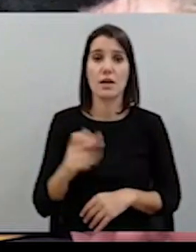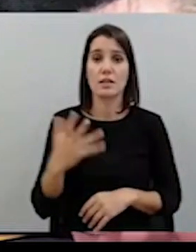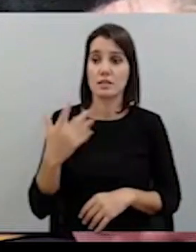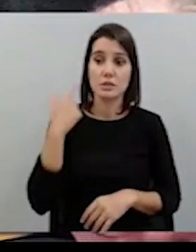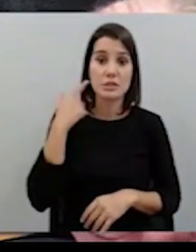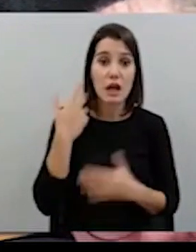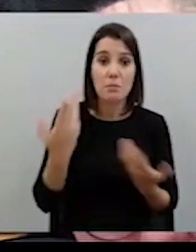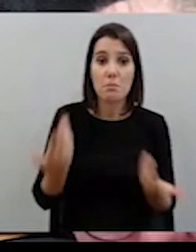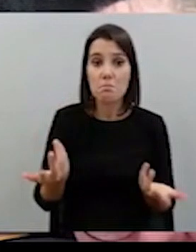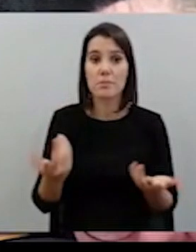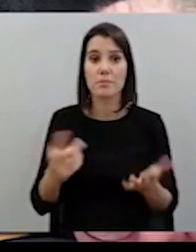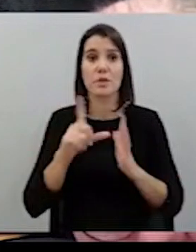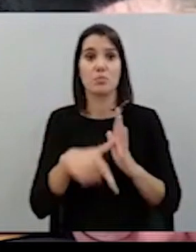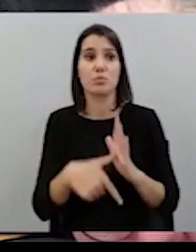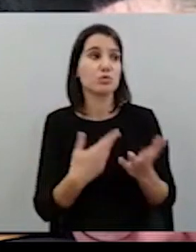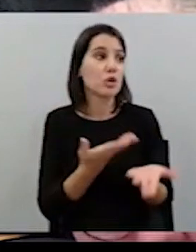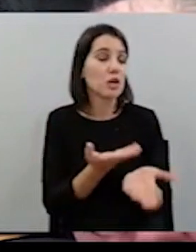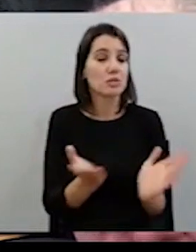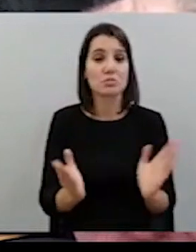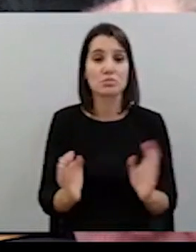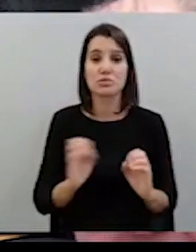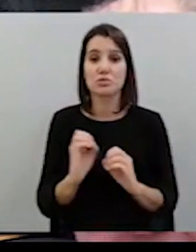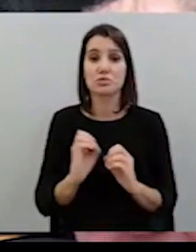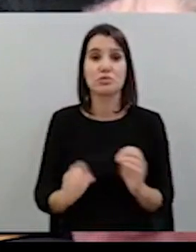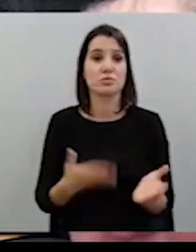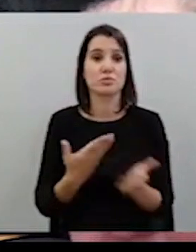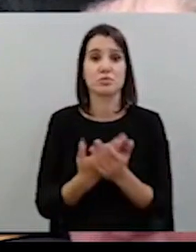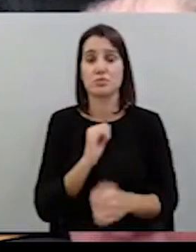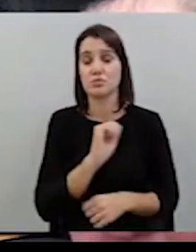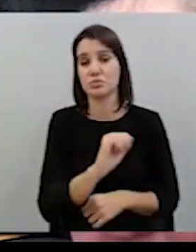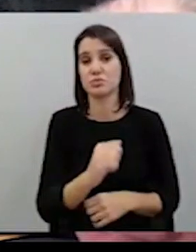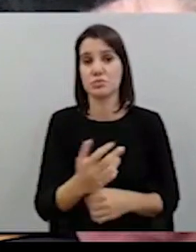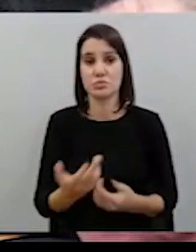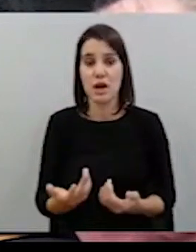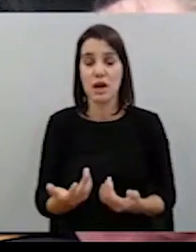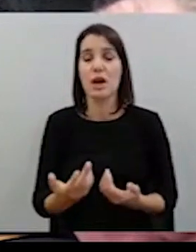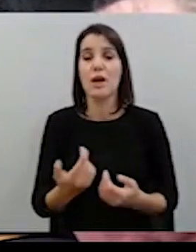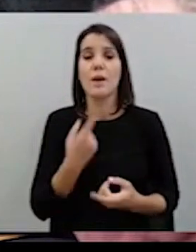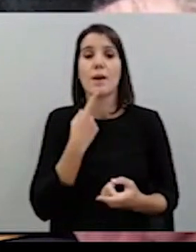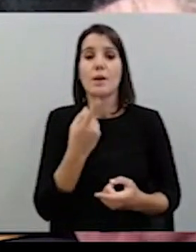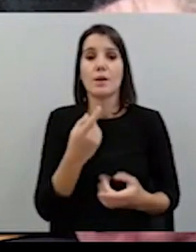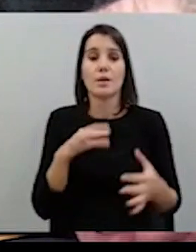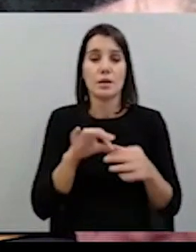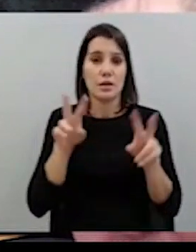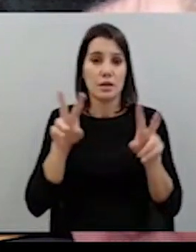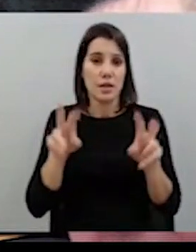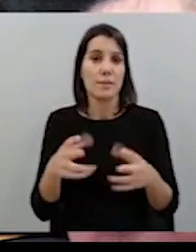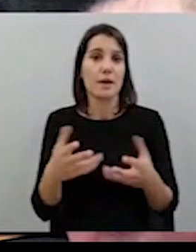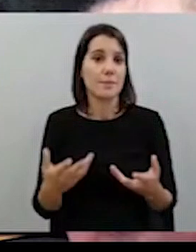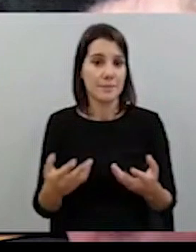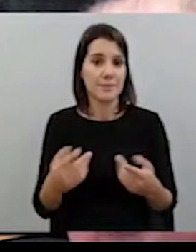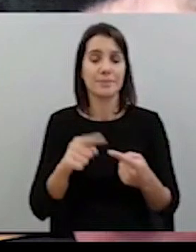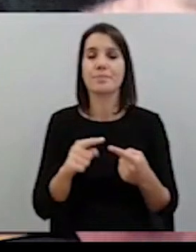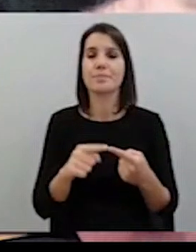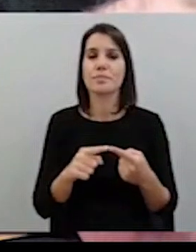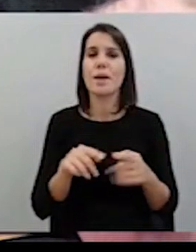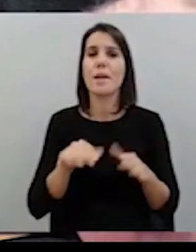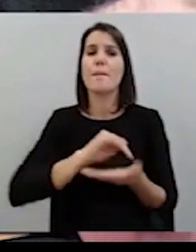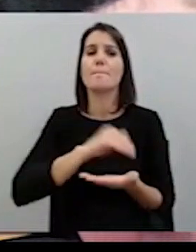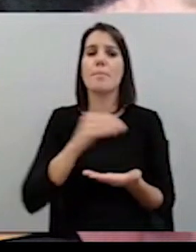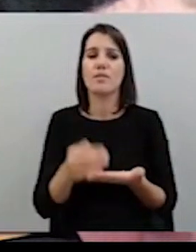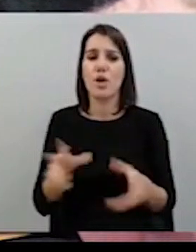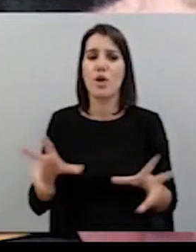de um projeto viável temos apresentado por este Executivo. Questões que coloco sobre este tema são as seguintes. Onde será o novo pavilhão da